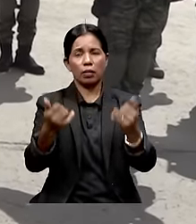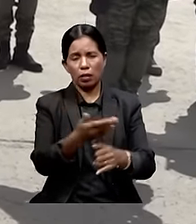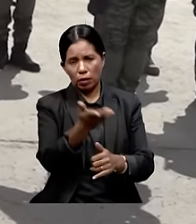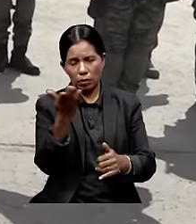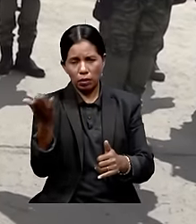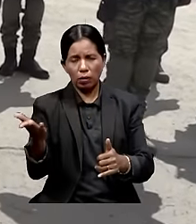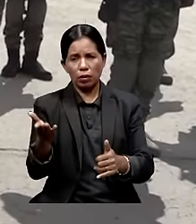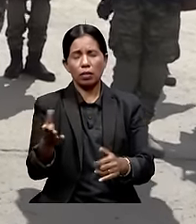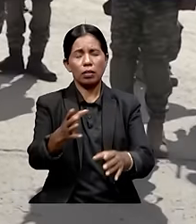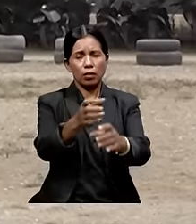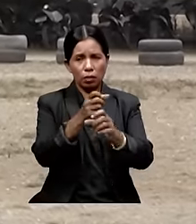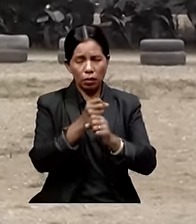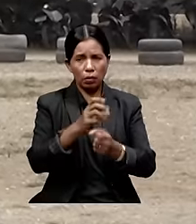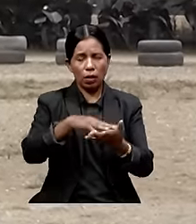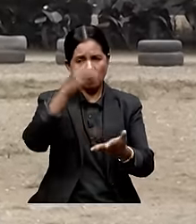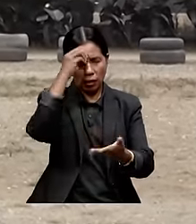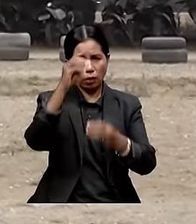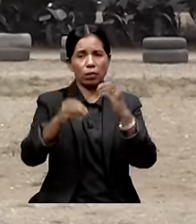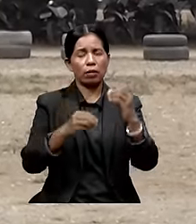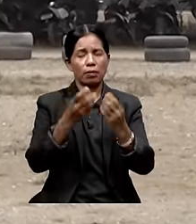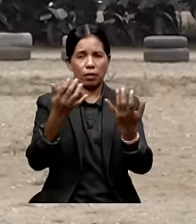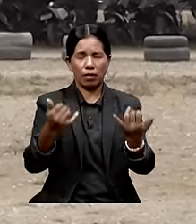tira cima doutrina, vai dané.